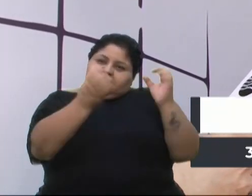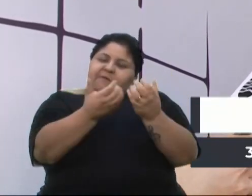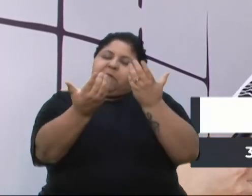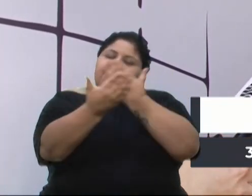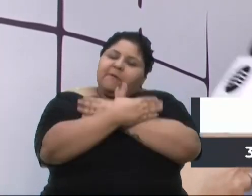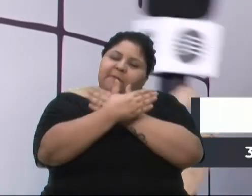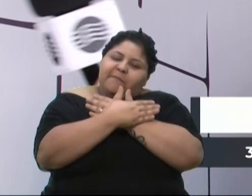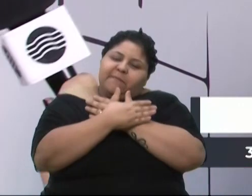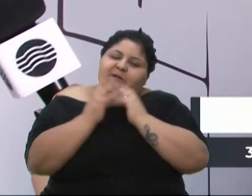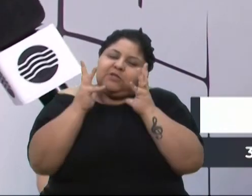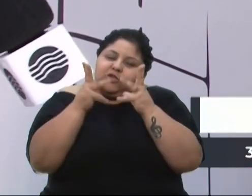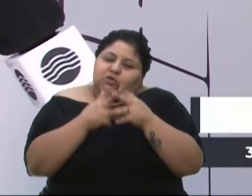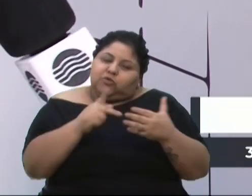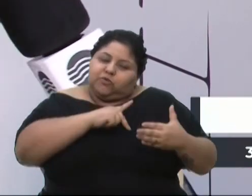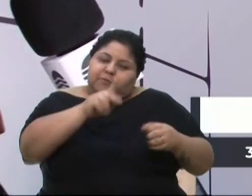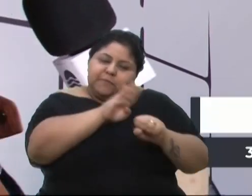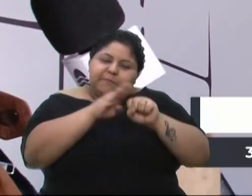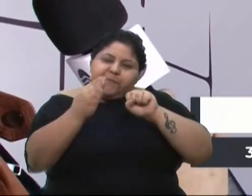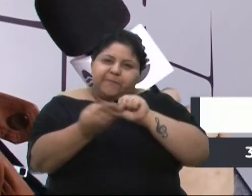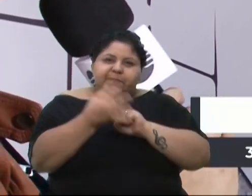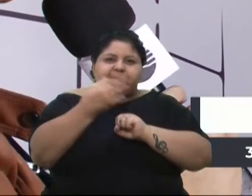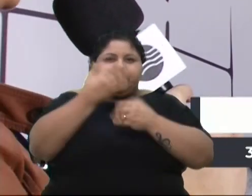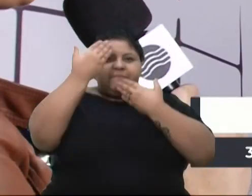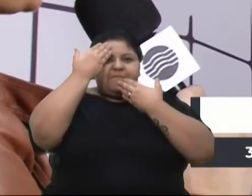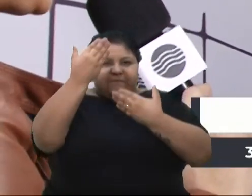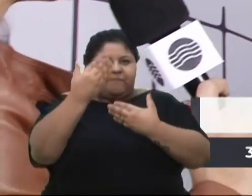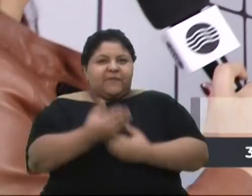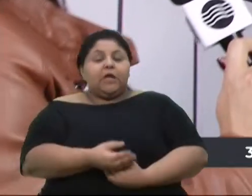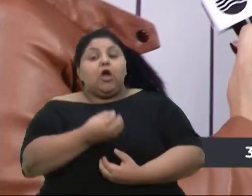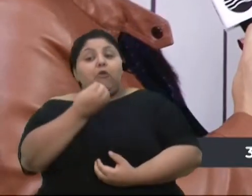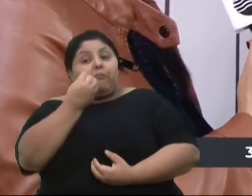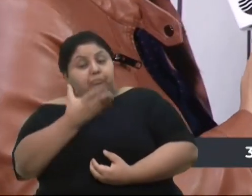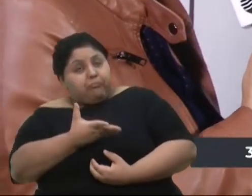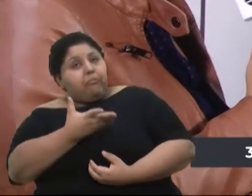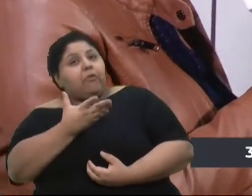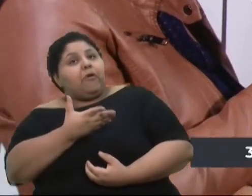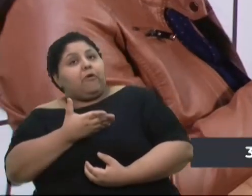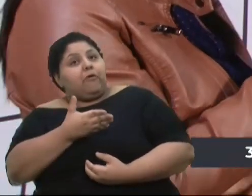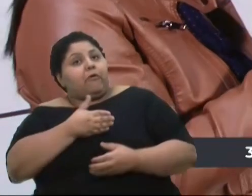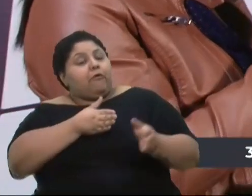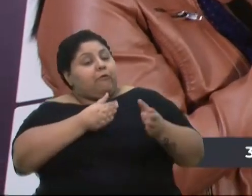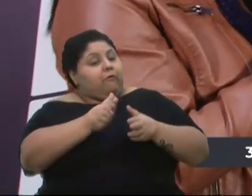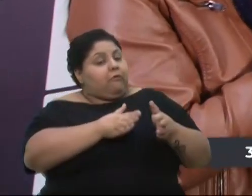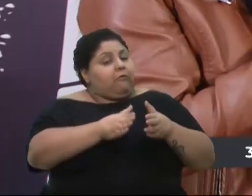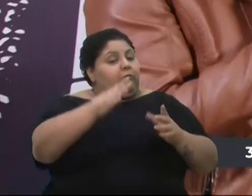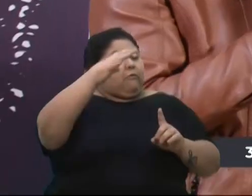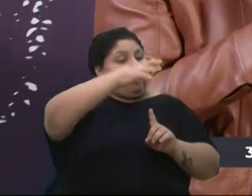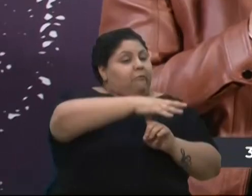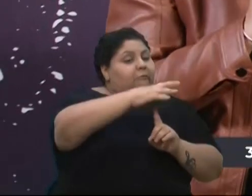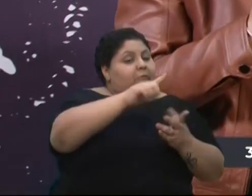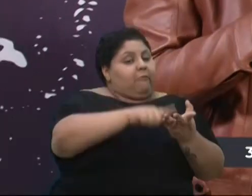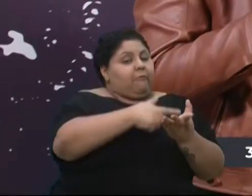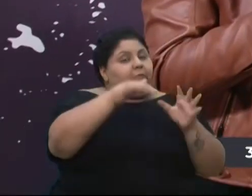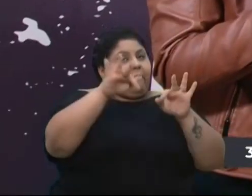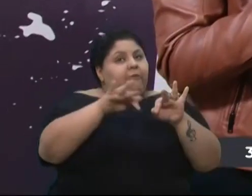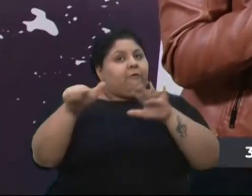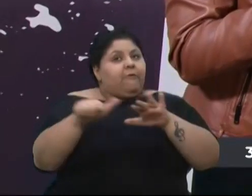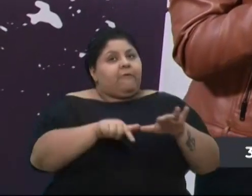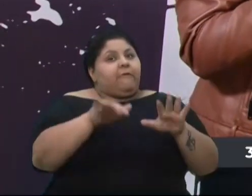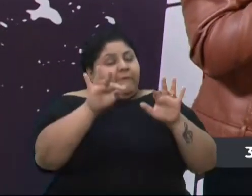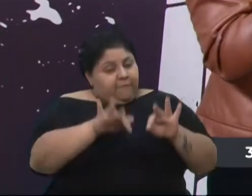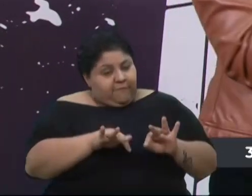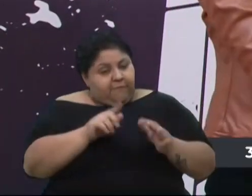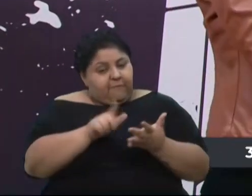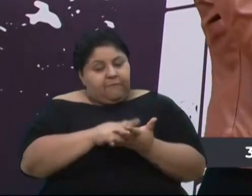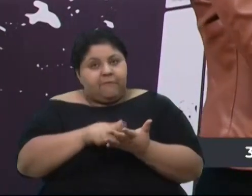os presidentes de bairro. Perfeito, muito obrigada e bom gancho mesmo, né? A gente está em época de Feira do Livro, esse final de semana encerra a Feira do Livro e